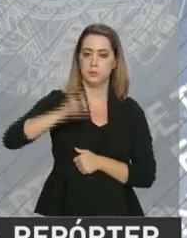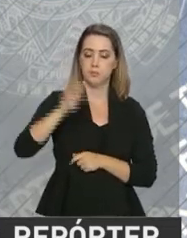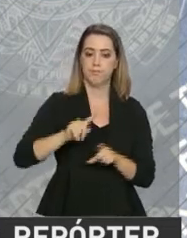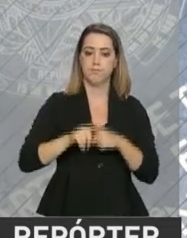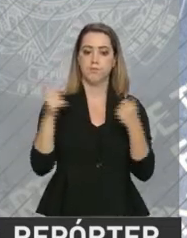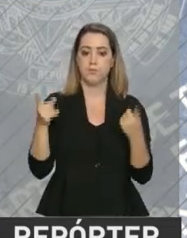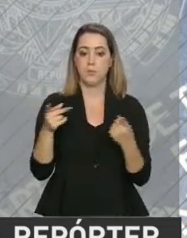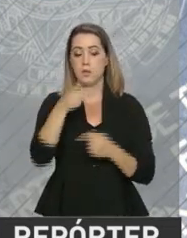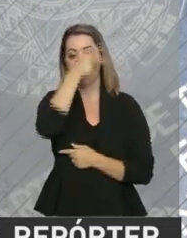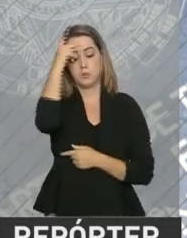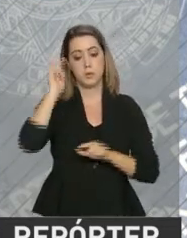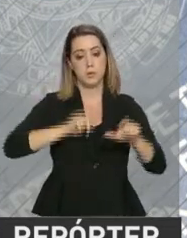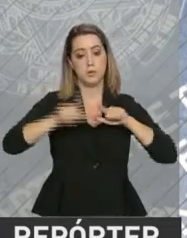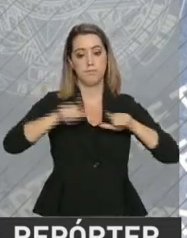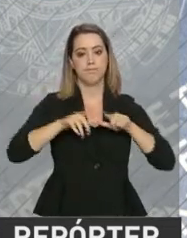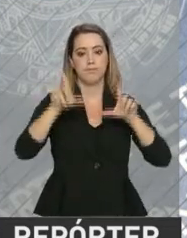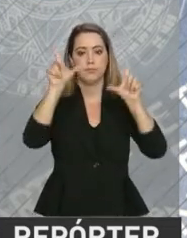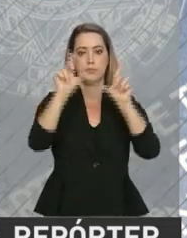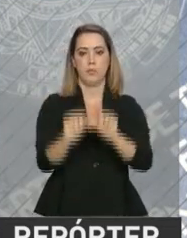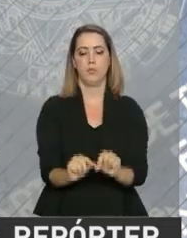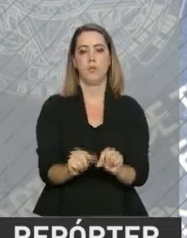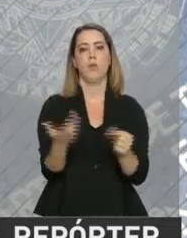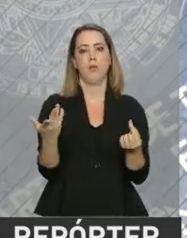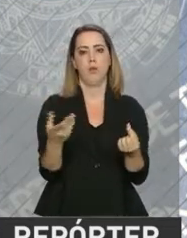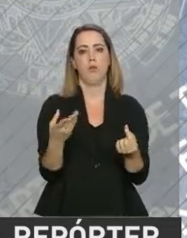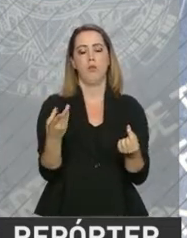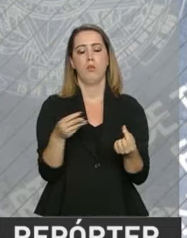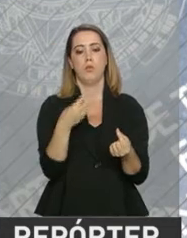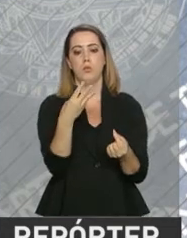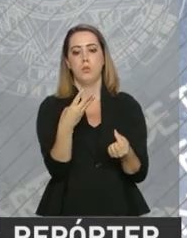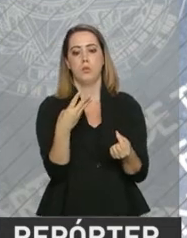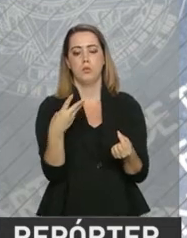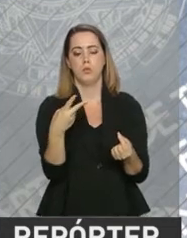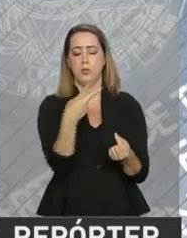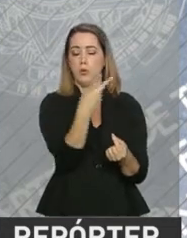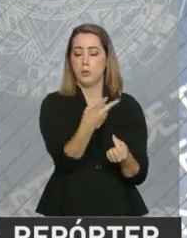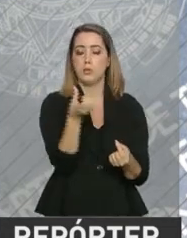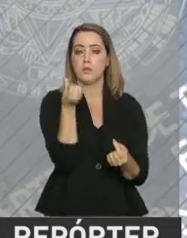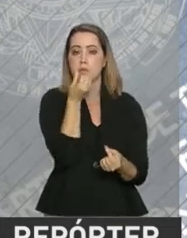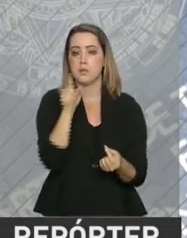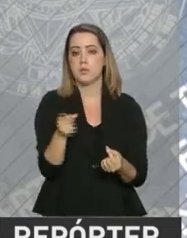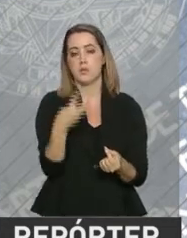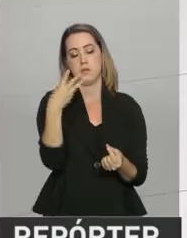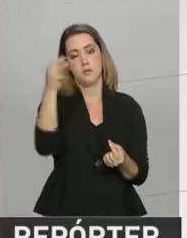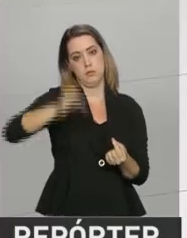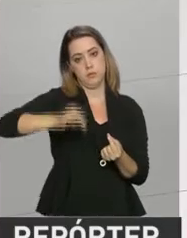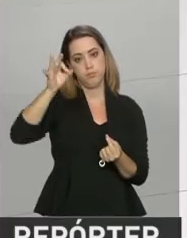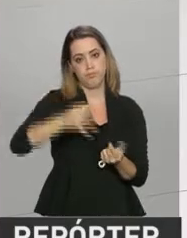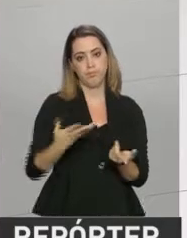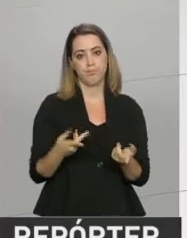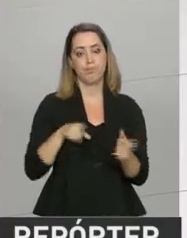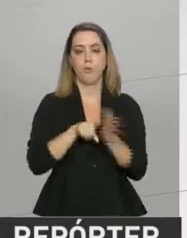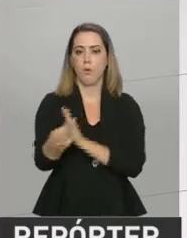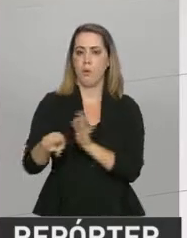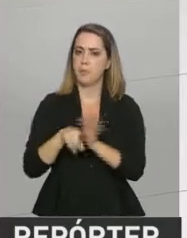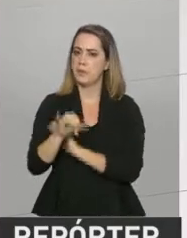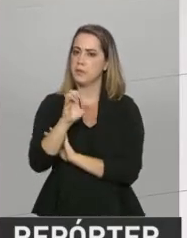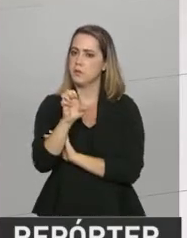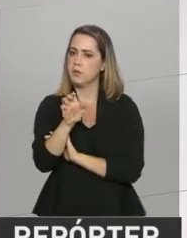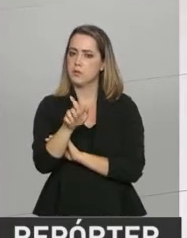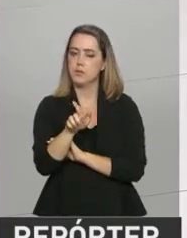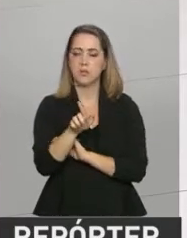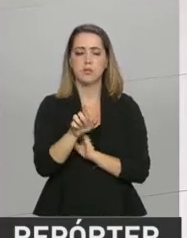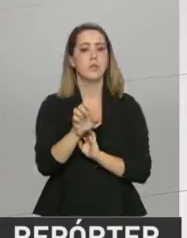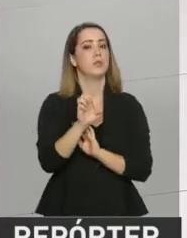nível de ocupação caiu de 30,2 por cento para 26,3 por cento a pesquisa do ibge é